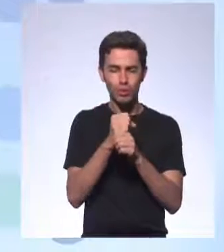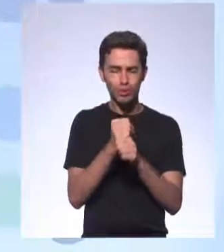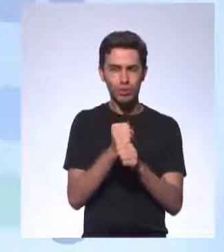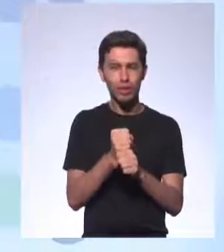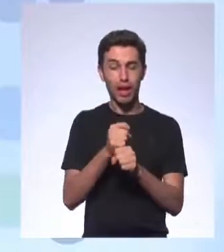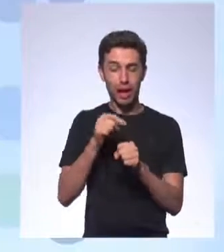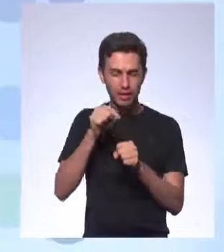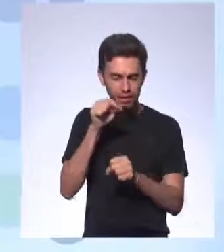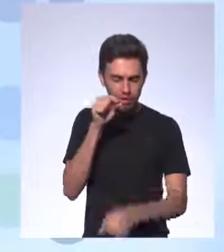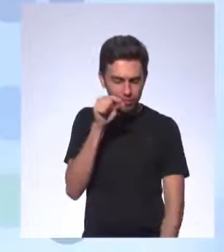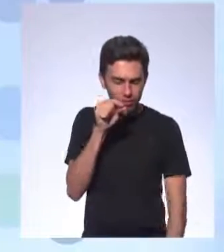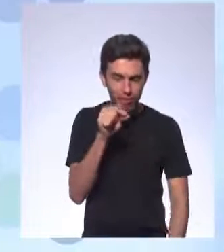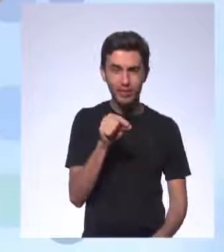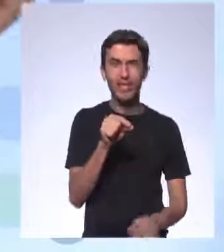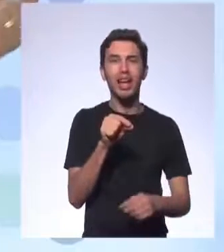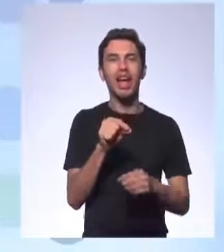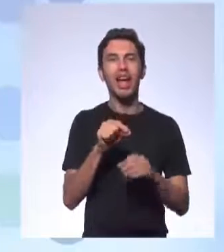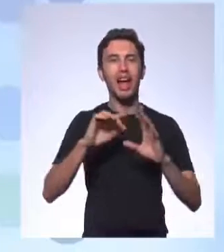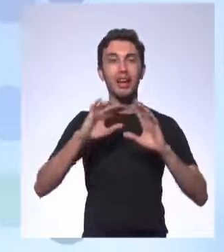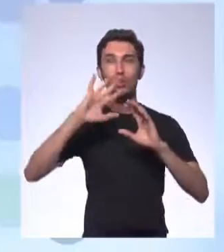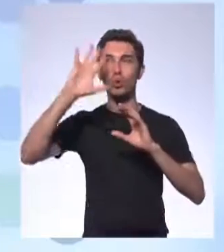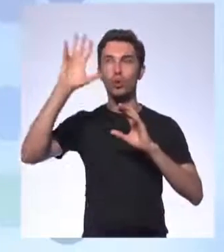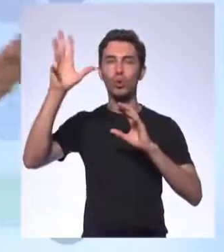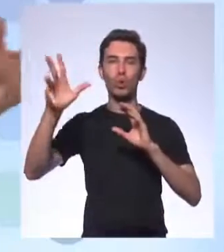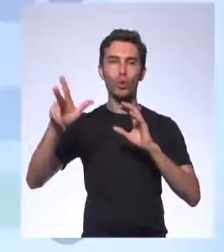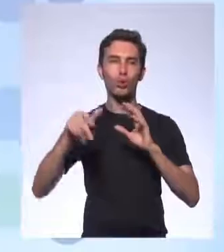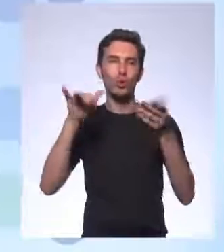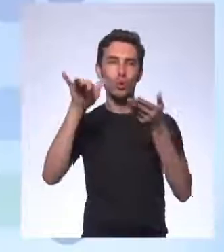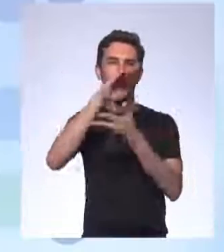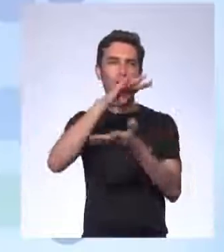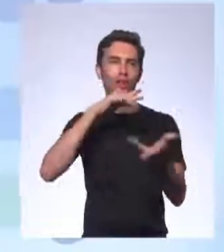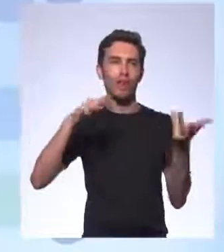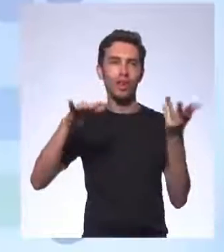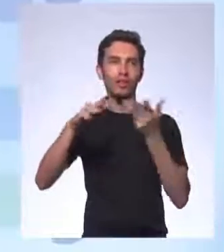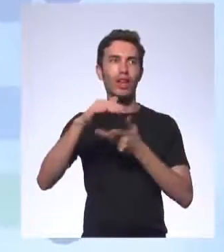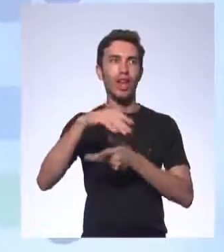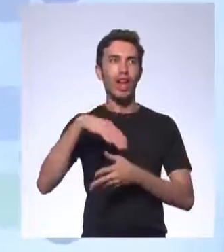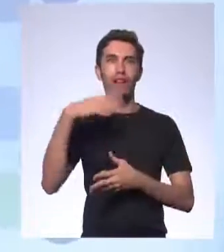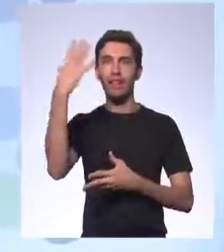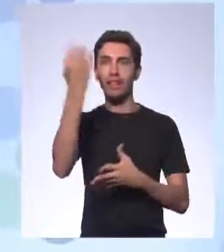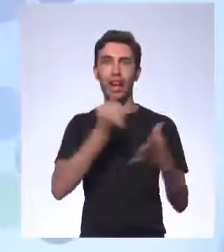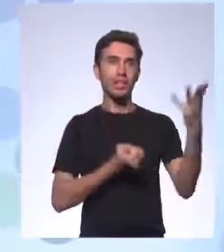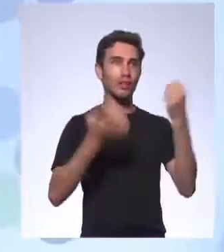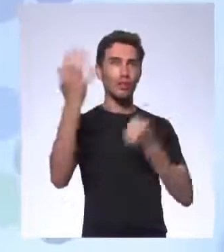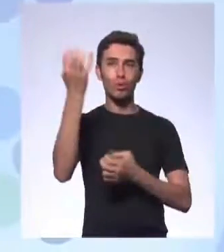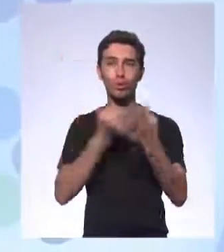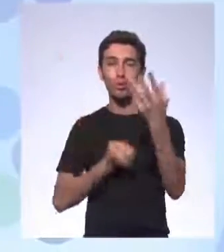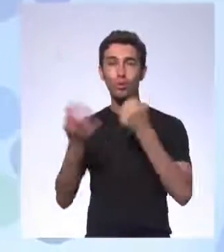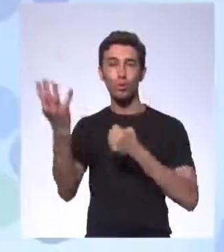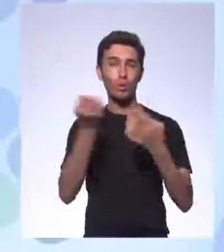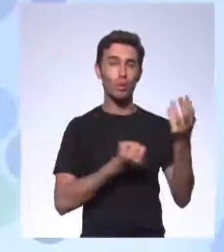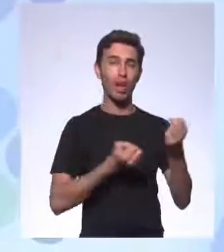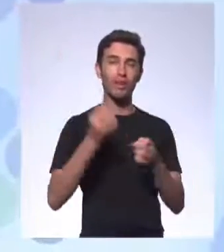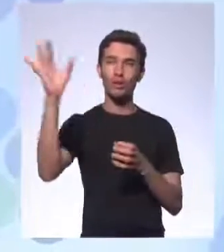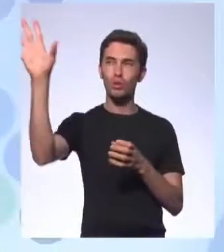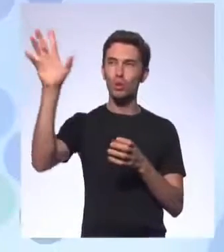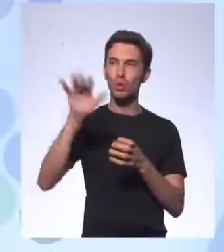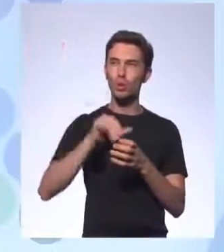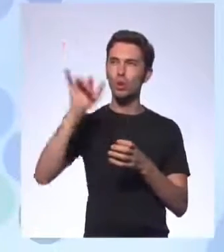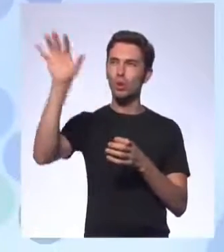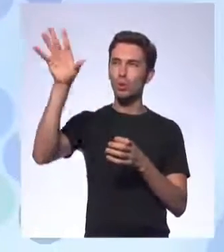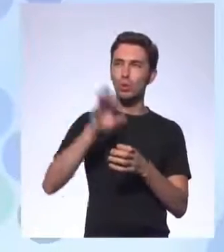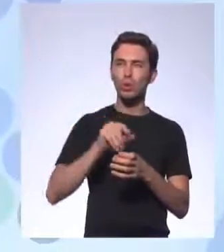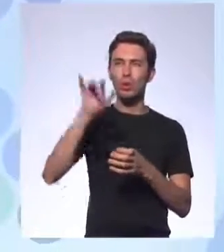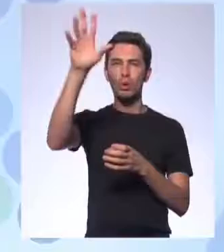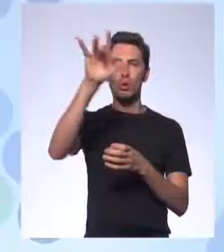e pequeno em relação a todo o universo, e ali vai ter atração gravitacional gigantesca. É isso que basicamente tem o